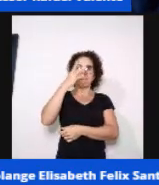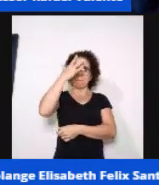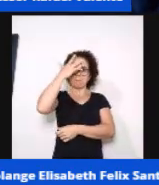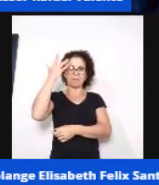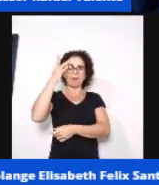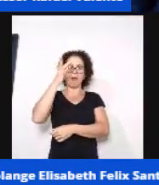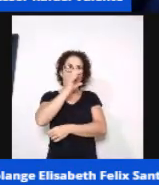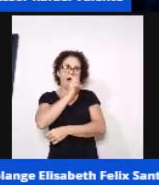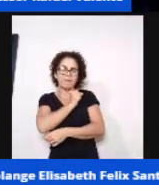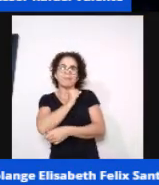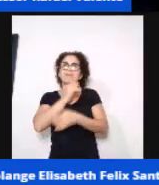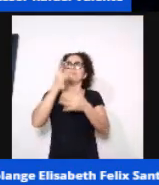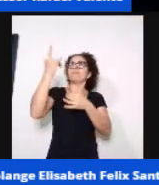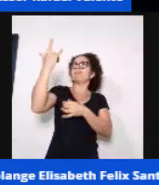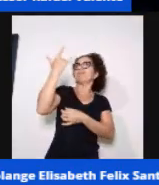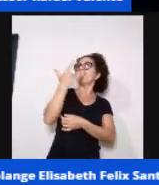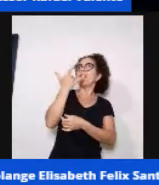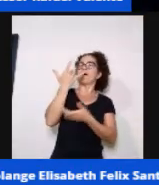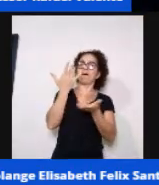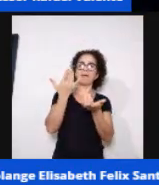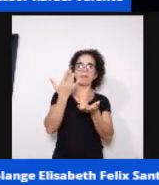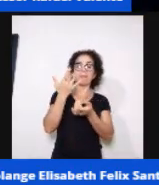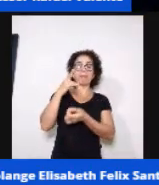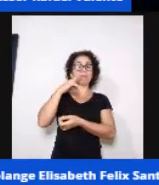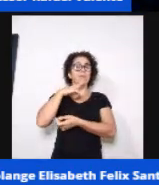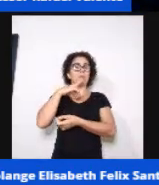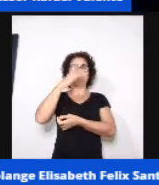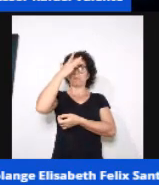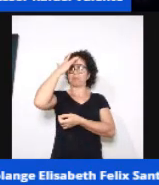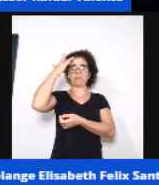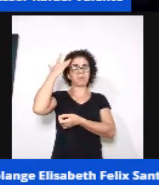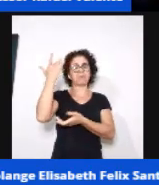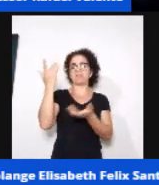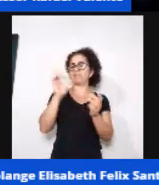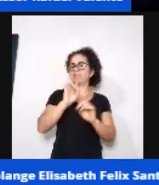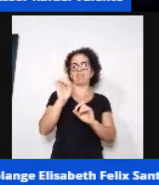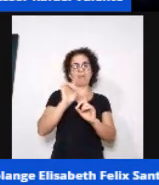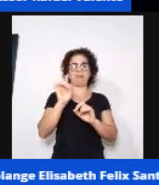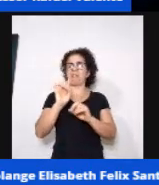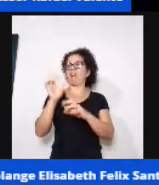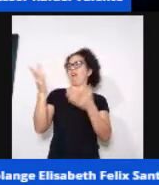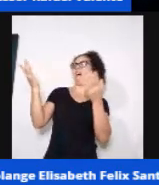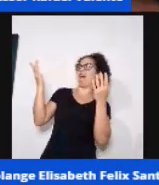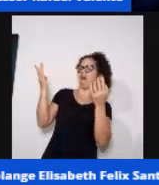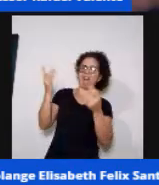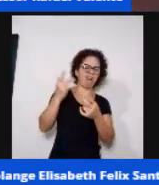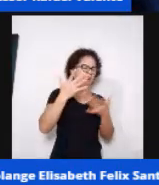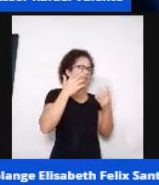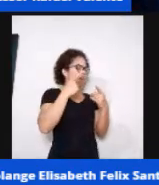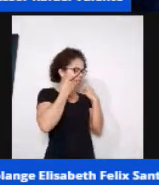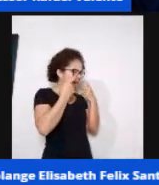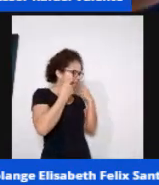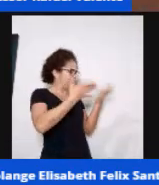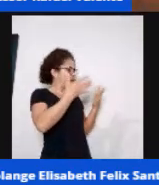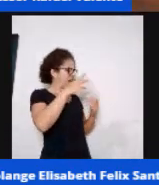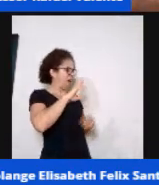por esse lado. Elas vão falar assim, ih, olha lá, tá querendo biscoito. Ai, que drama, Rafael. Para que chorar desse